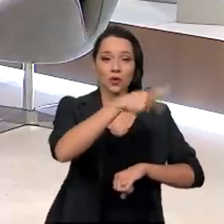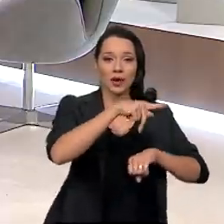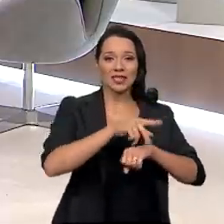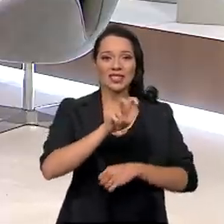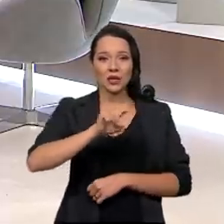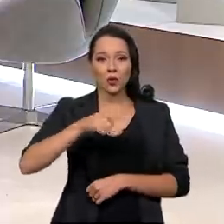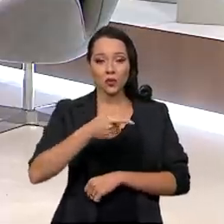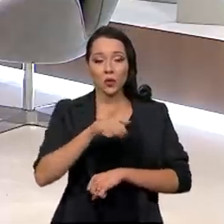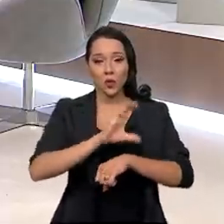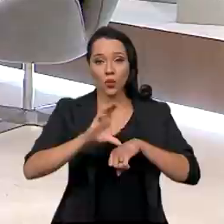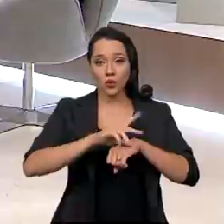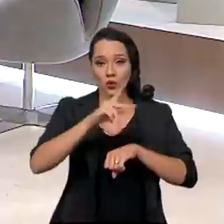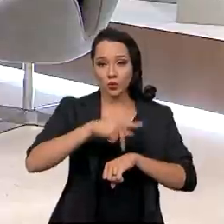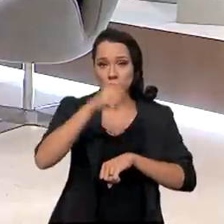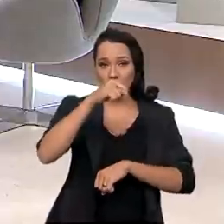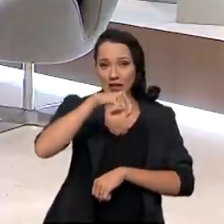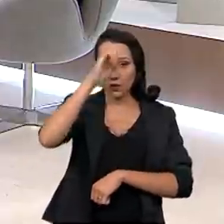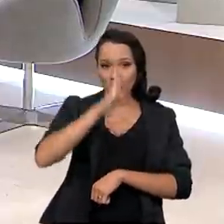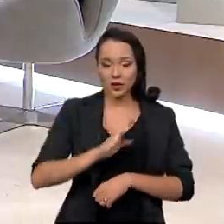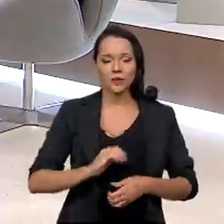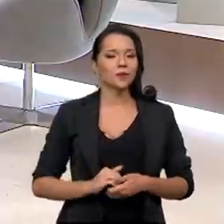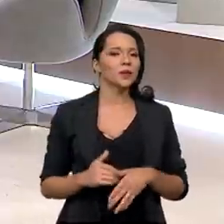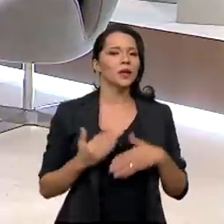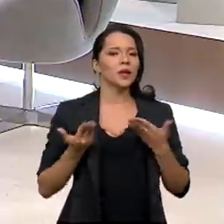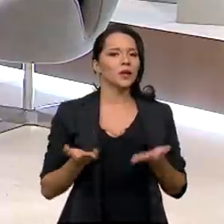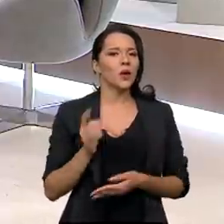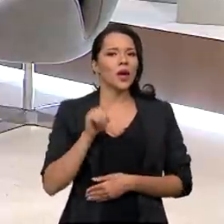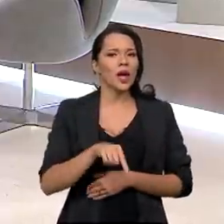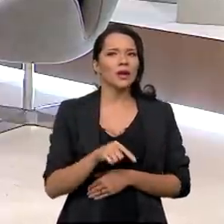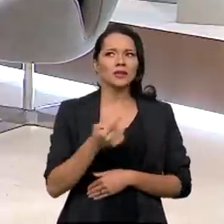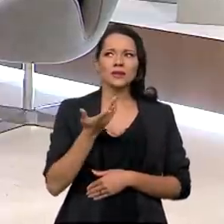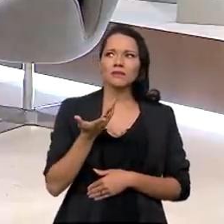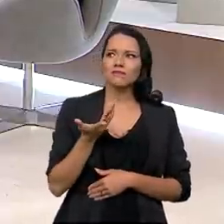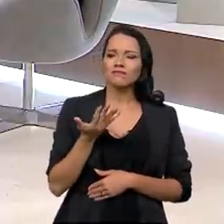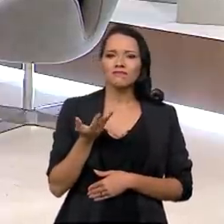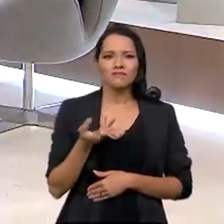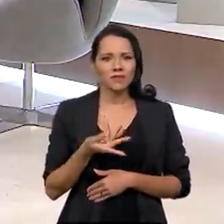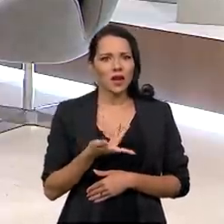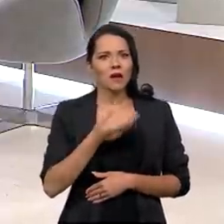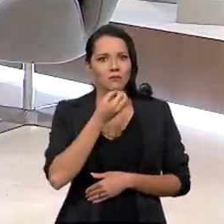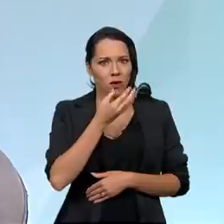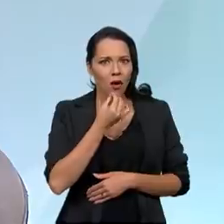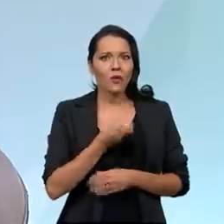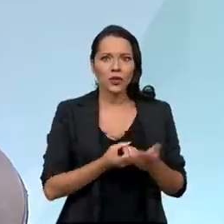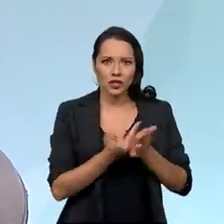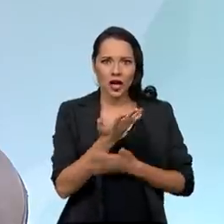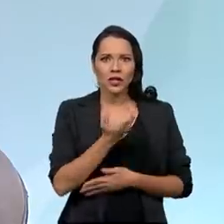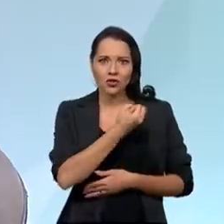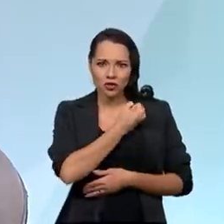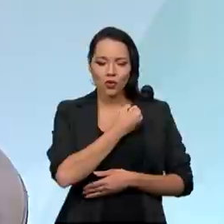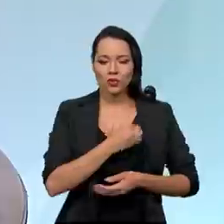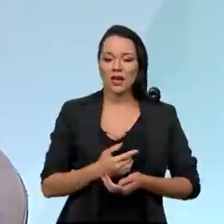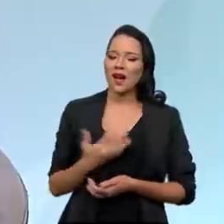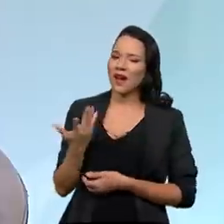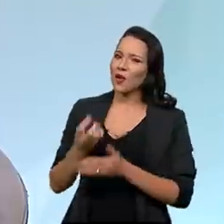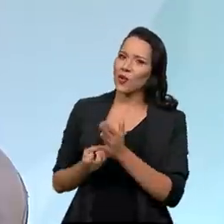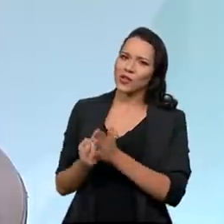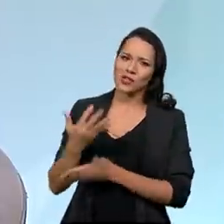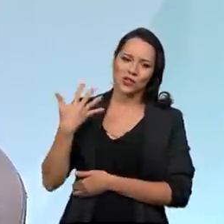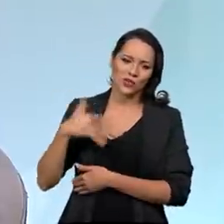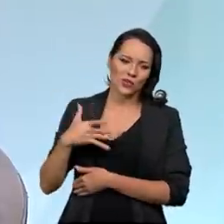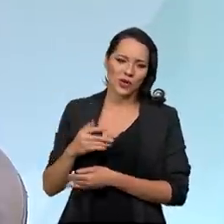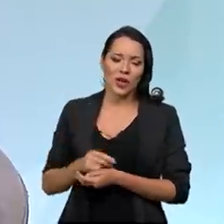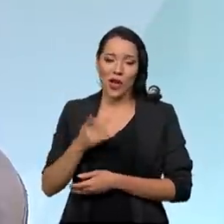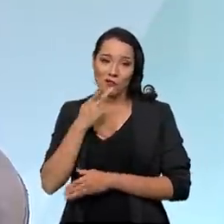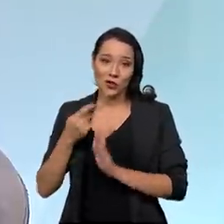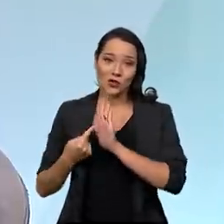mil cursos de pós-graduação no Brasil. Quer dizer, é uma dimensão considerável. Considerável, é um universo. Eu até trago os